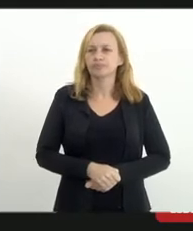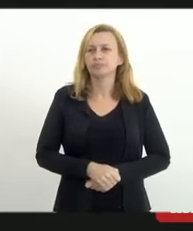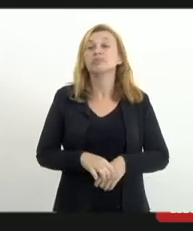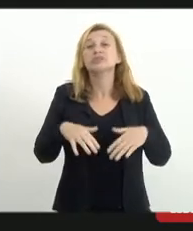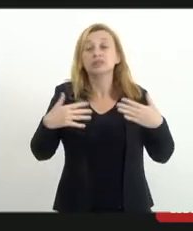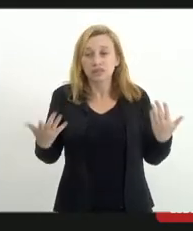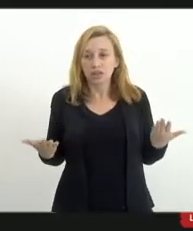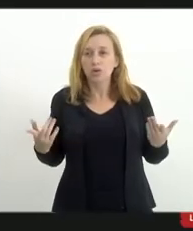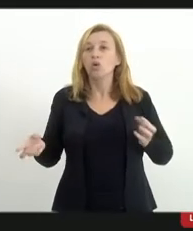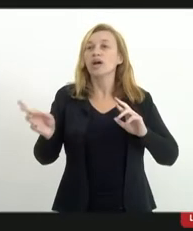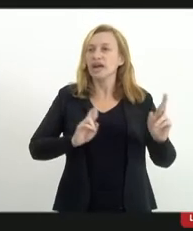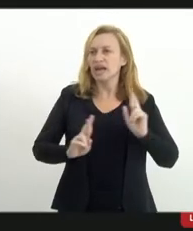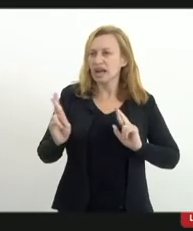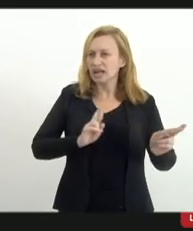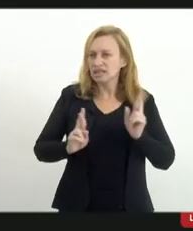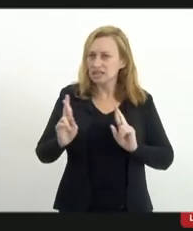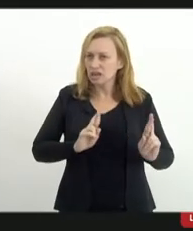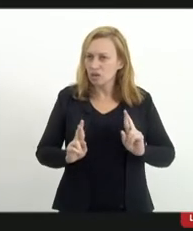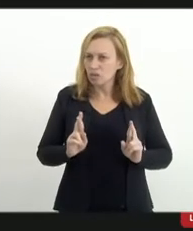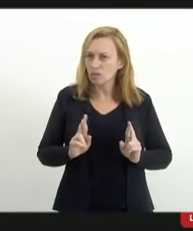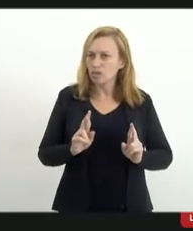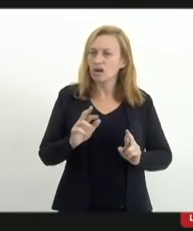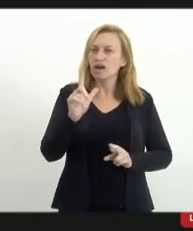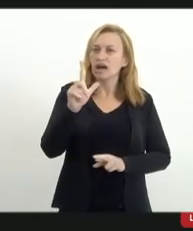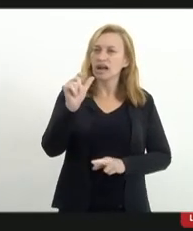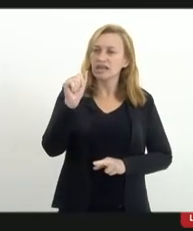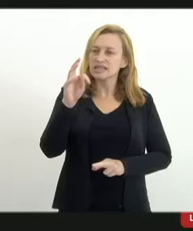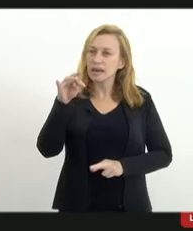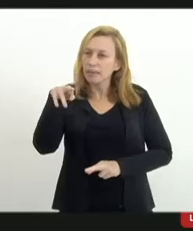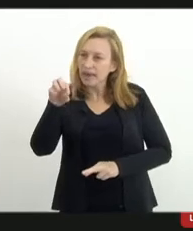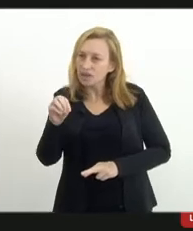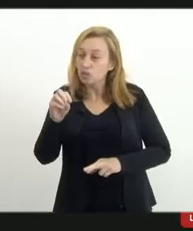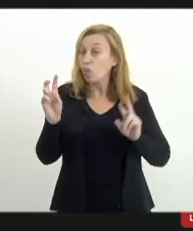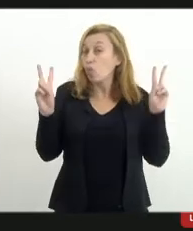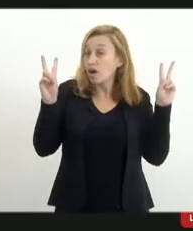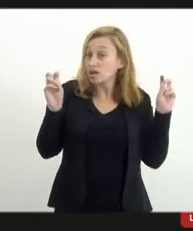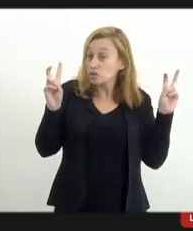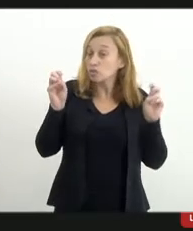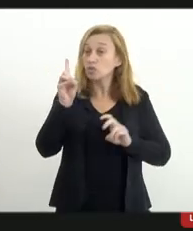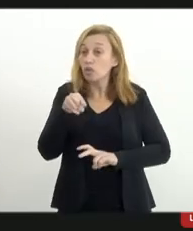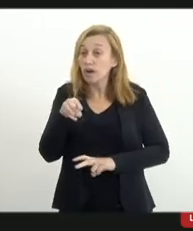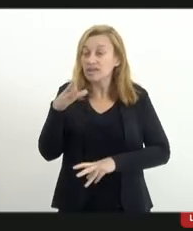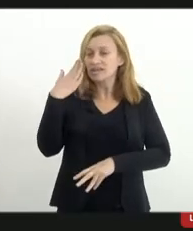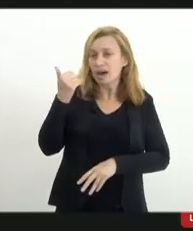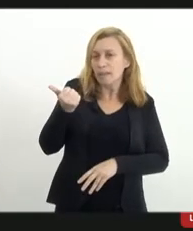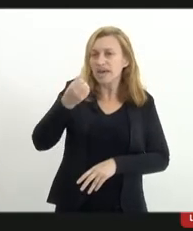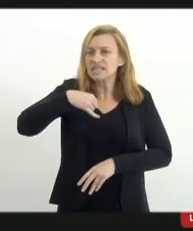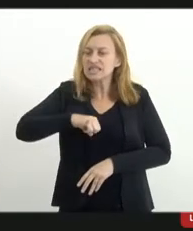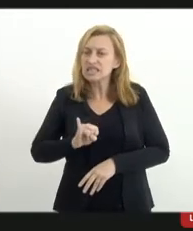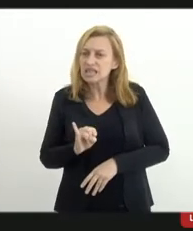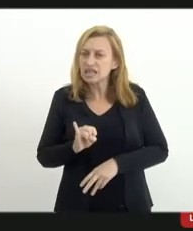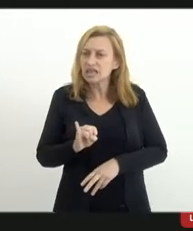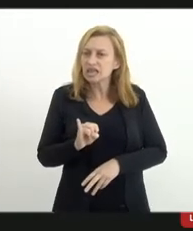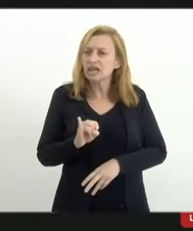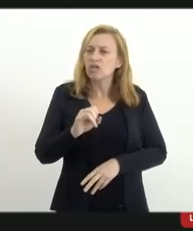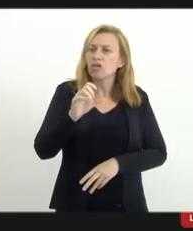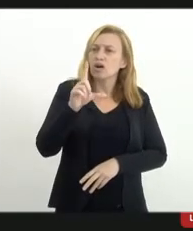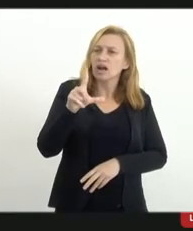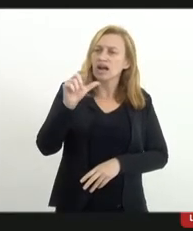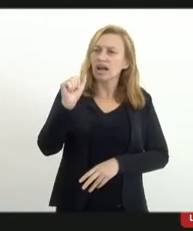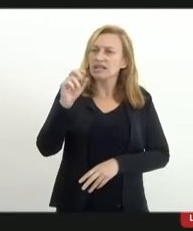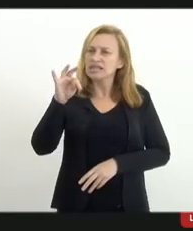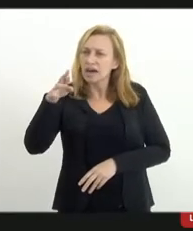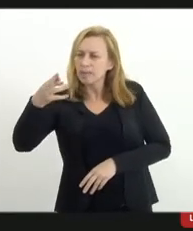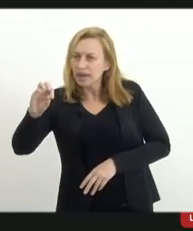Então, em relação ao lançamento, a questão é saber se o lançamento,